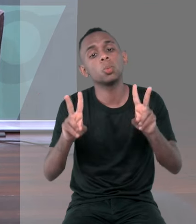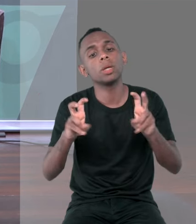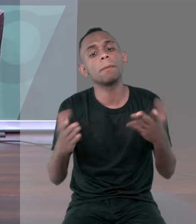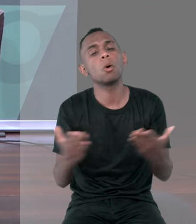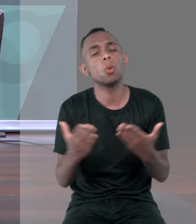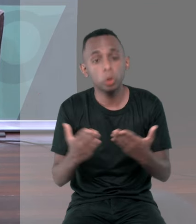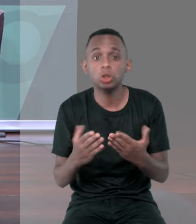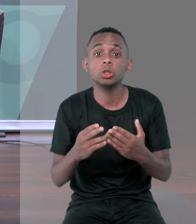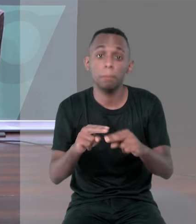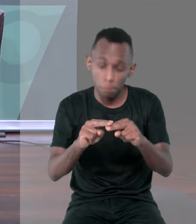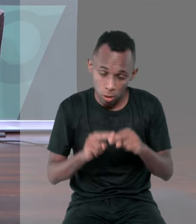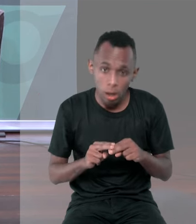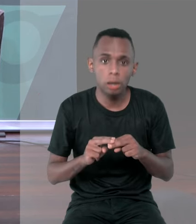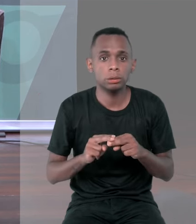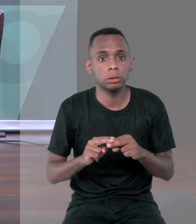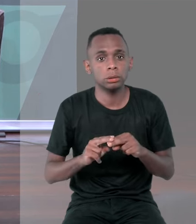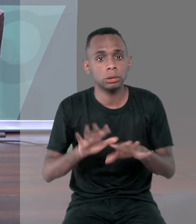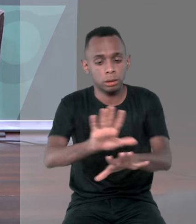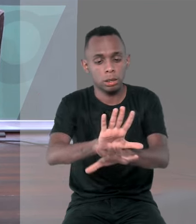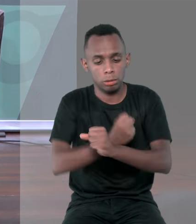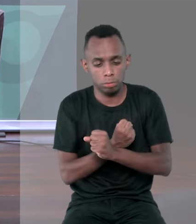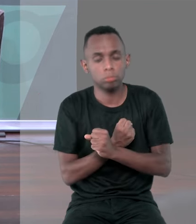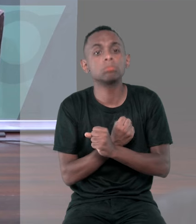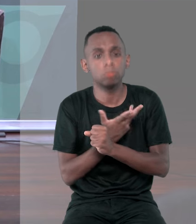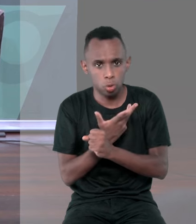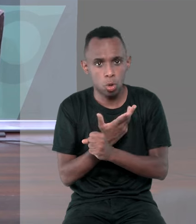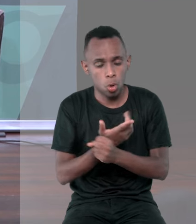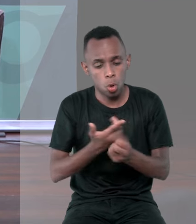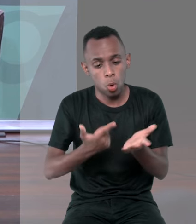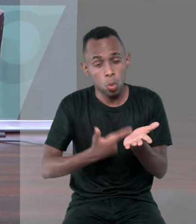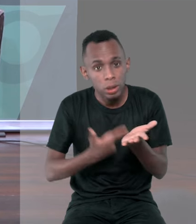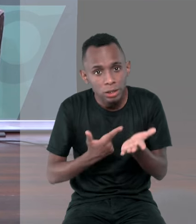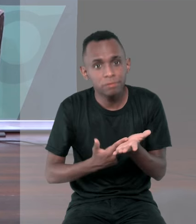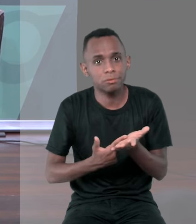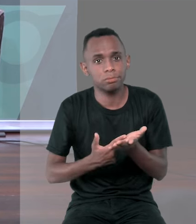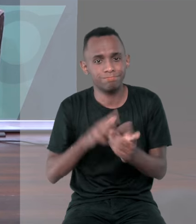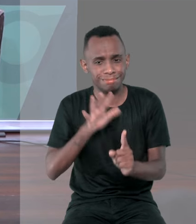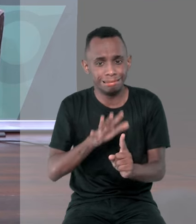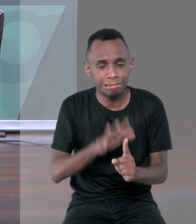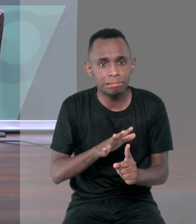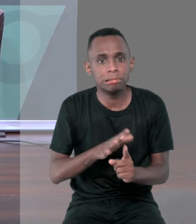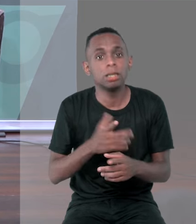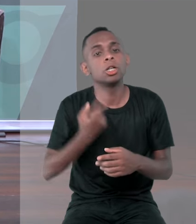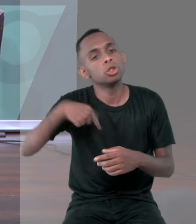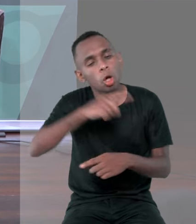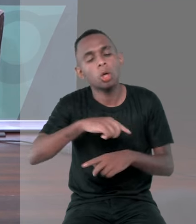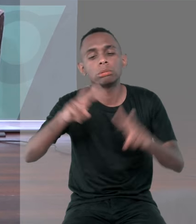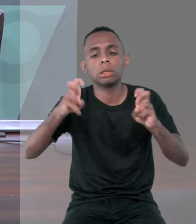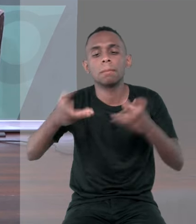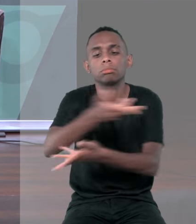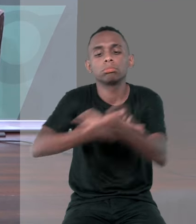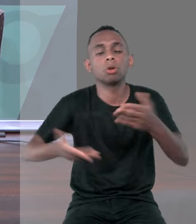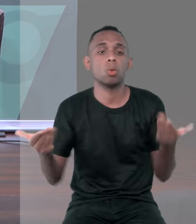que, em função dessa censura que o livro sofreu, que nós estamos fazendo essa conversa